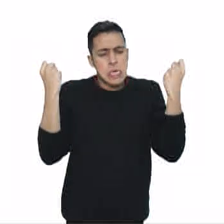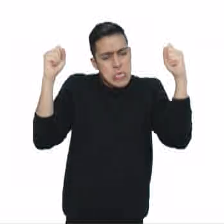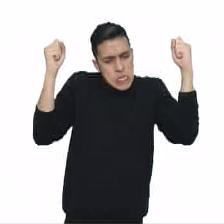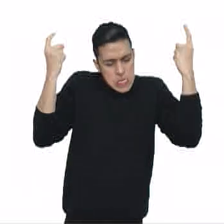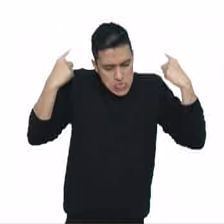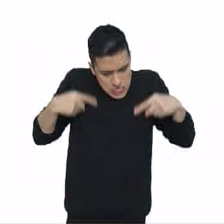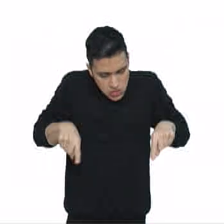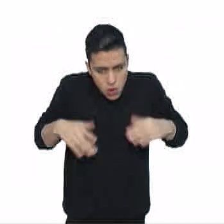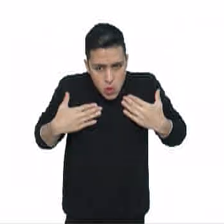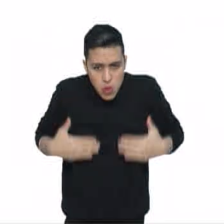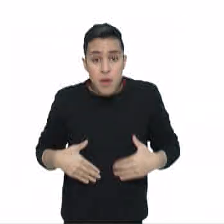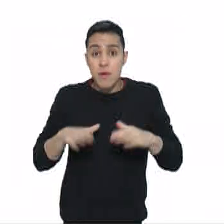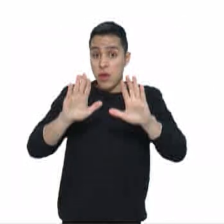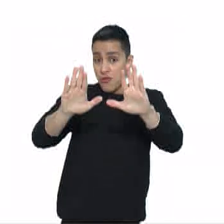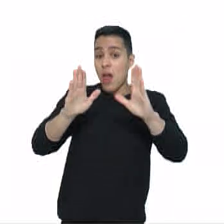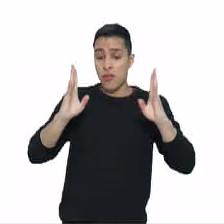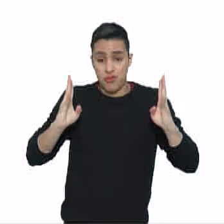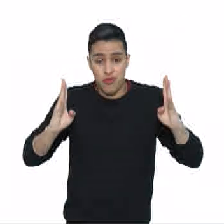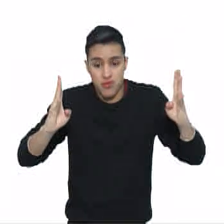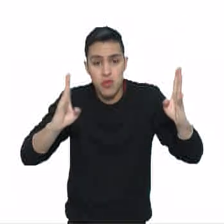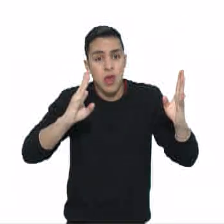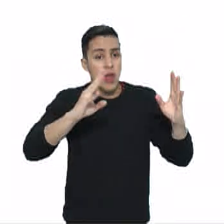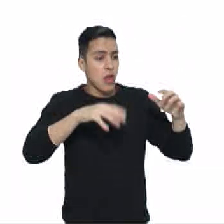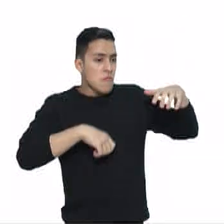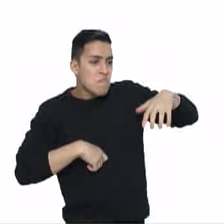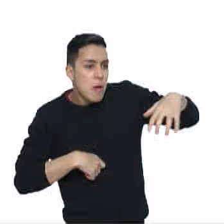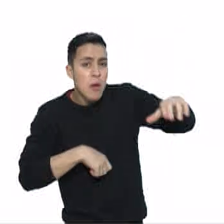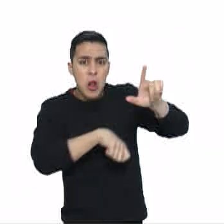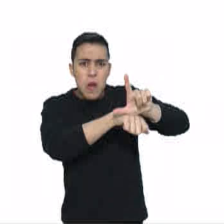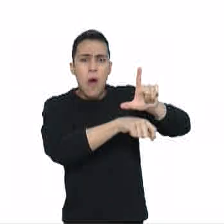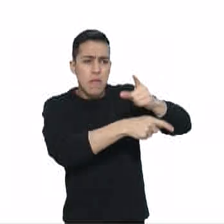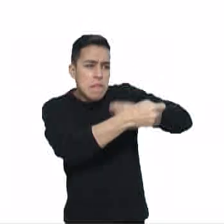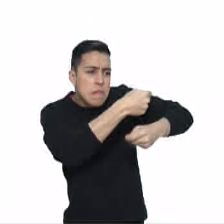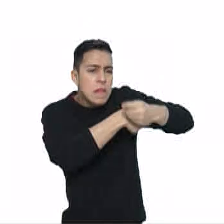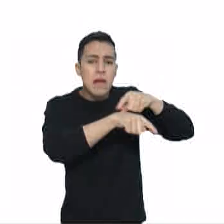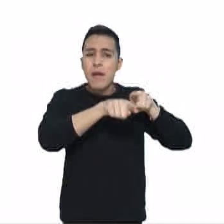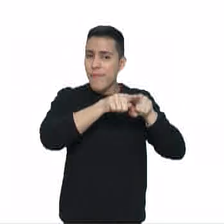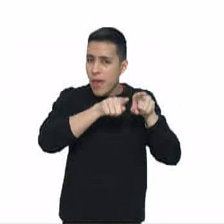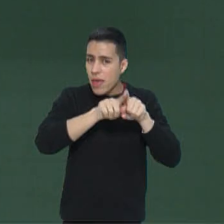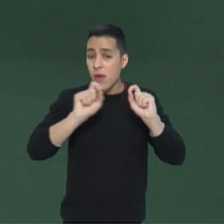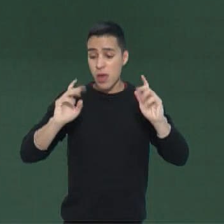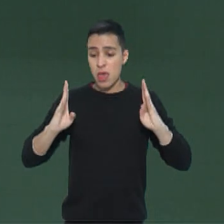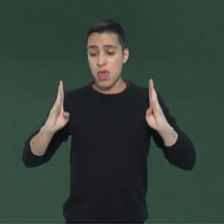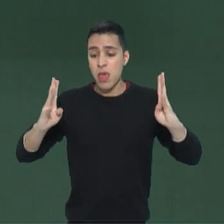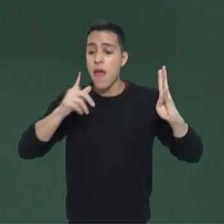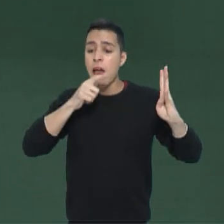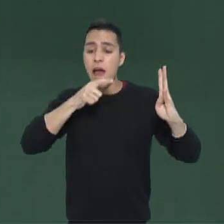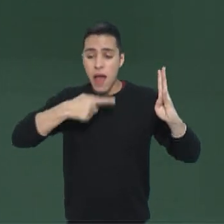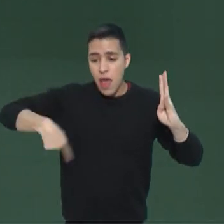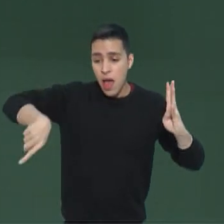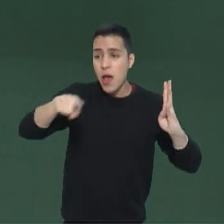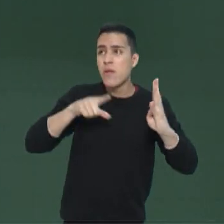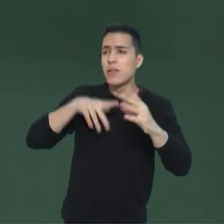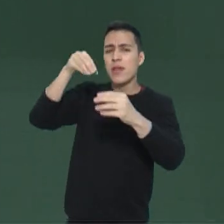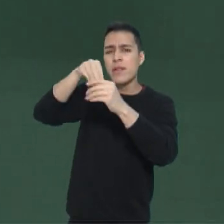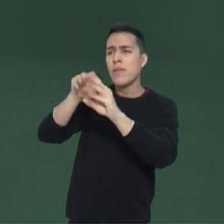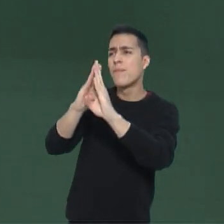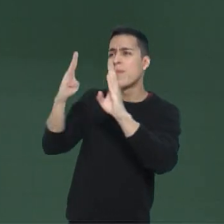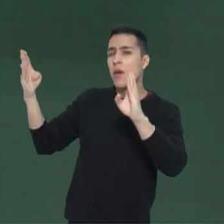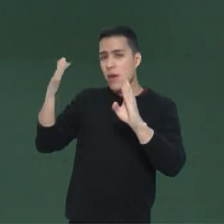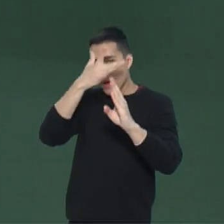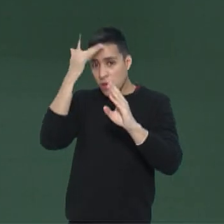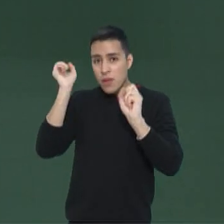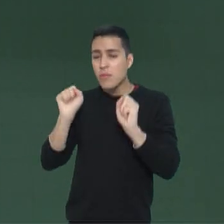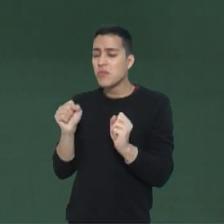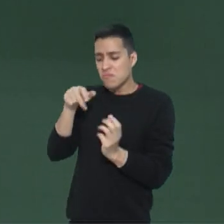exercícios, haviam termas que tinham até lojas comerciais, e tinham termas também que possuíam certos tipos de biblioteca para as pessoas poderem